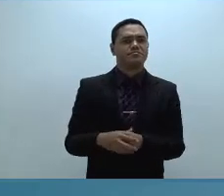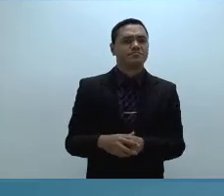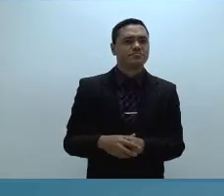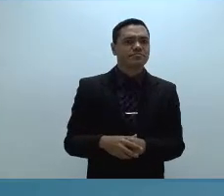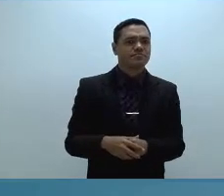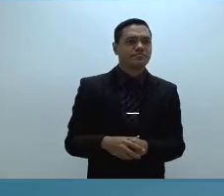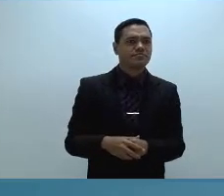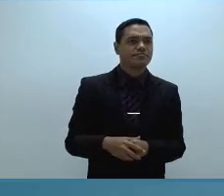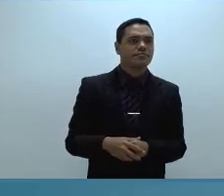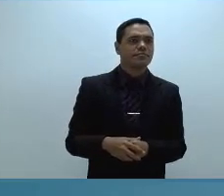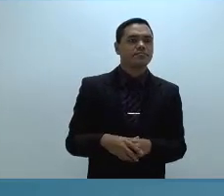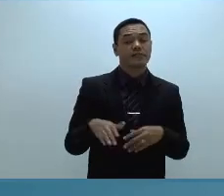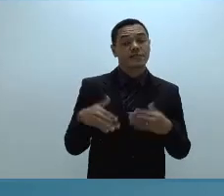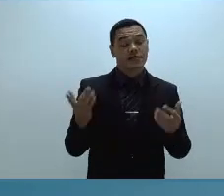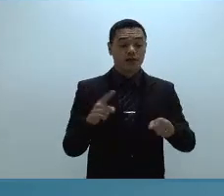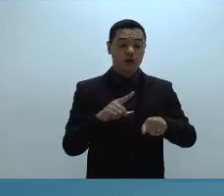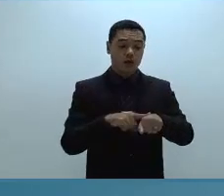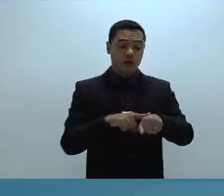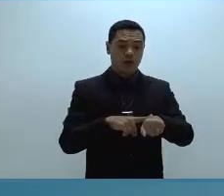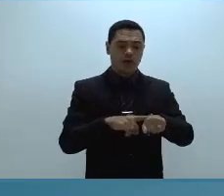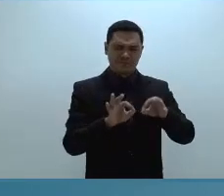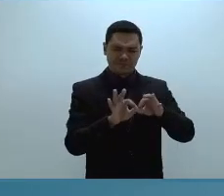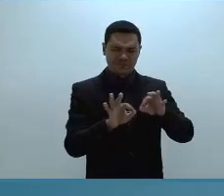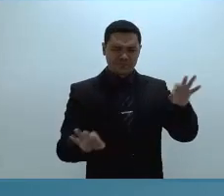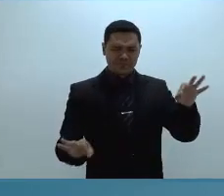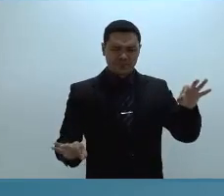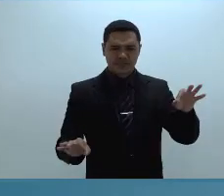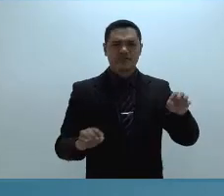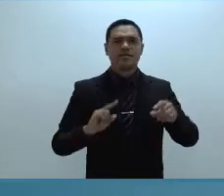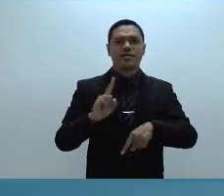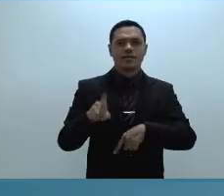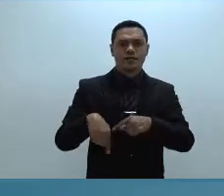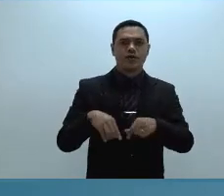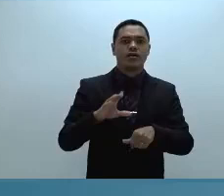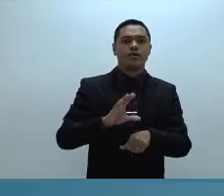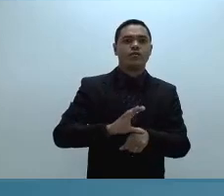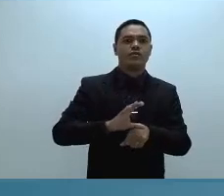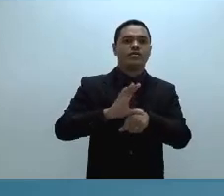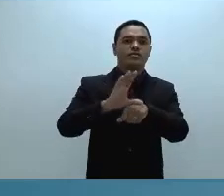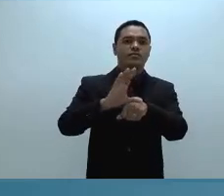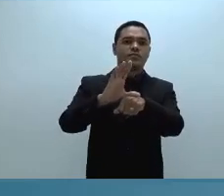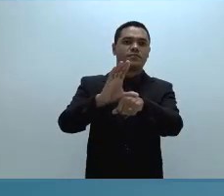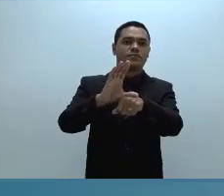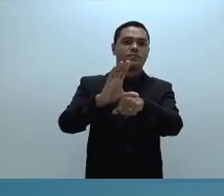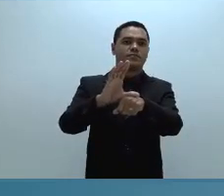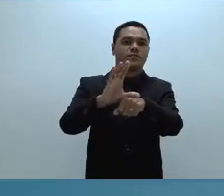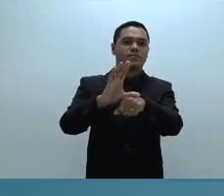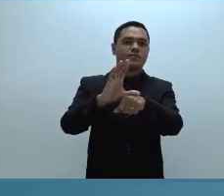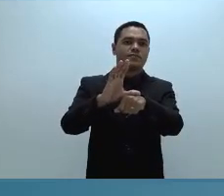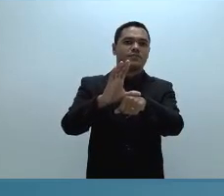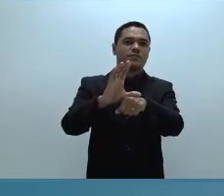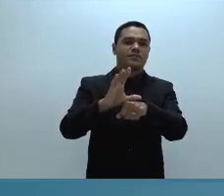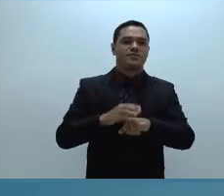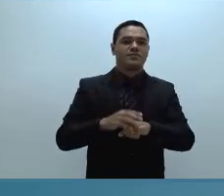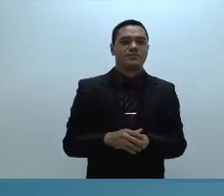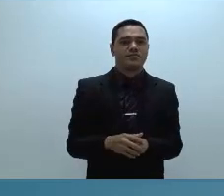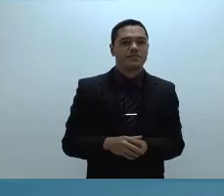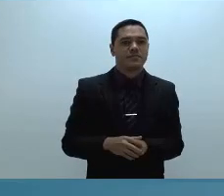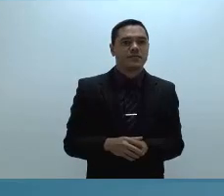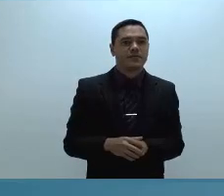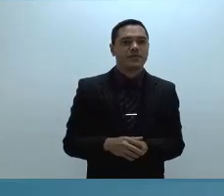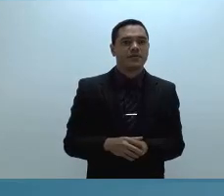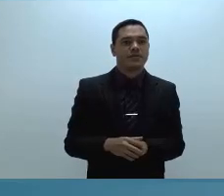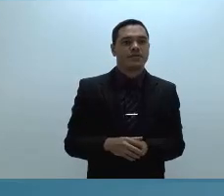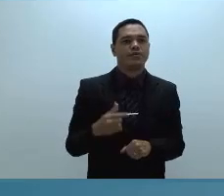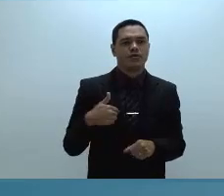considerando o avançado da hora e ainda que não bateremos conselho da magistratura, Eu já adianto meu voto acompanhando